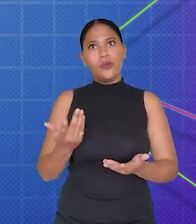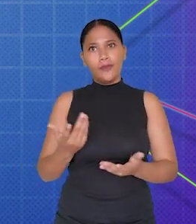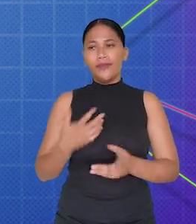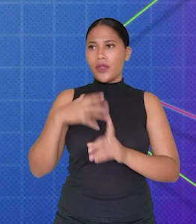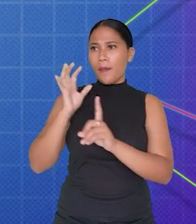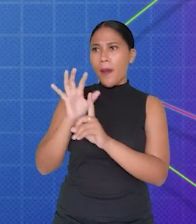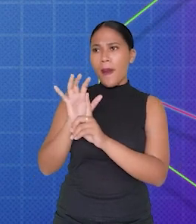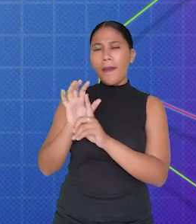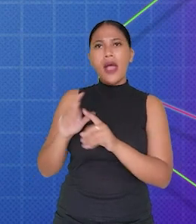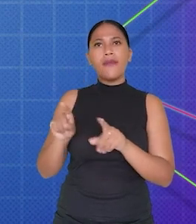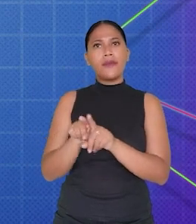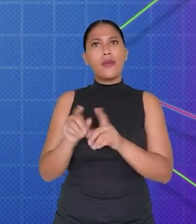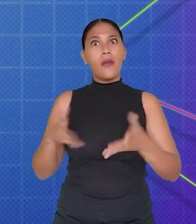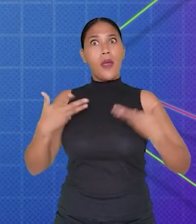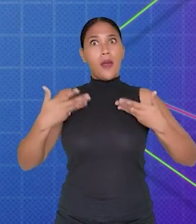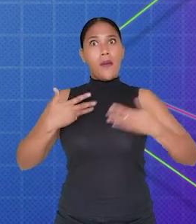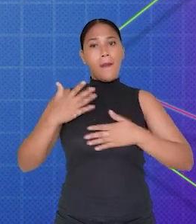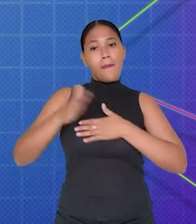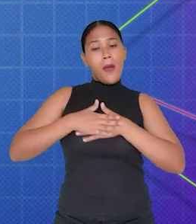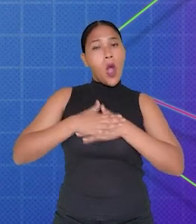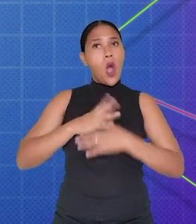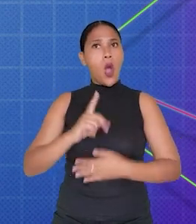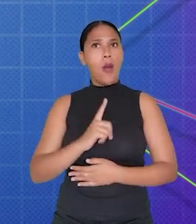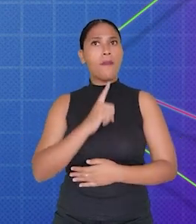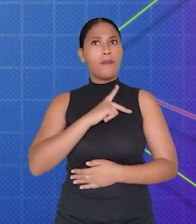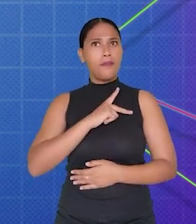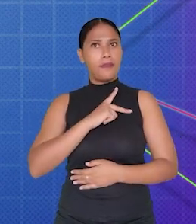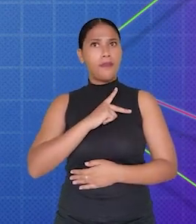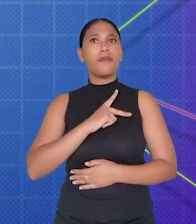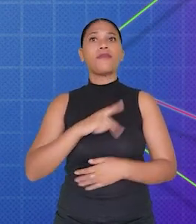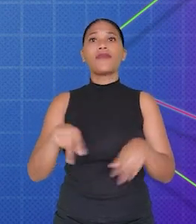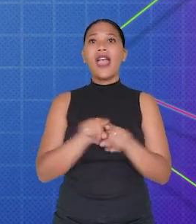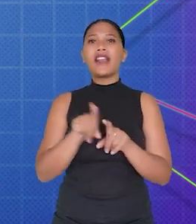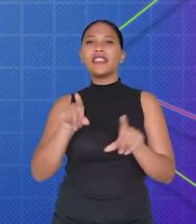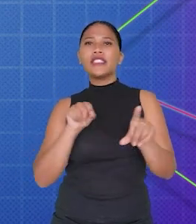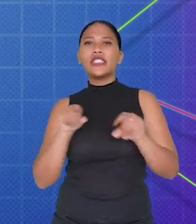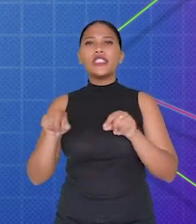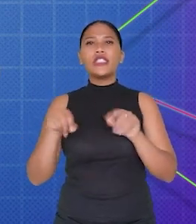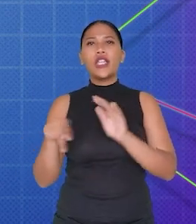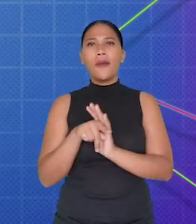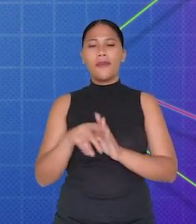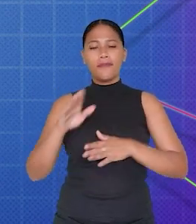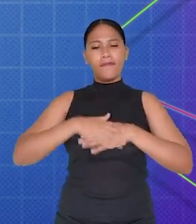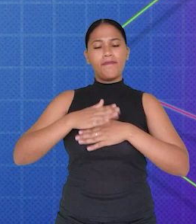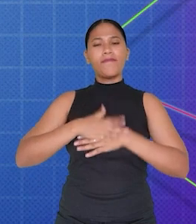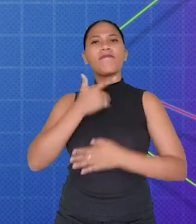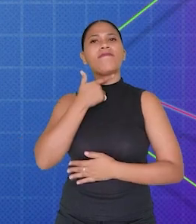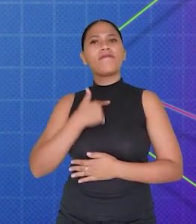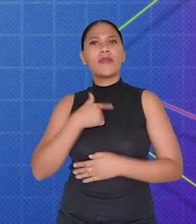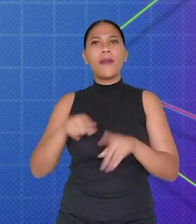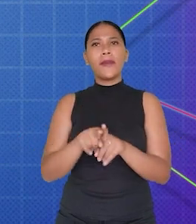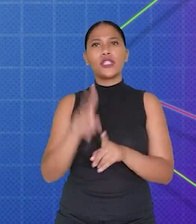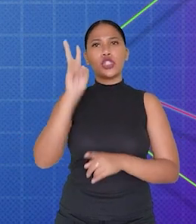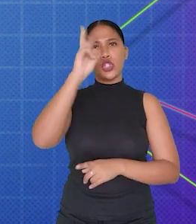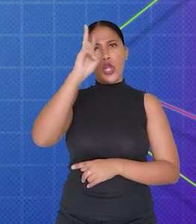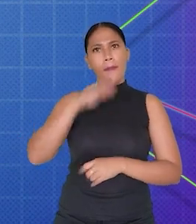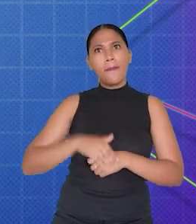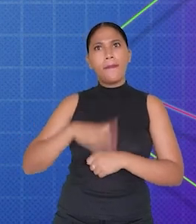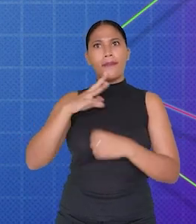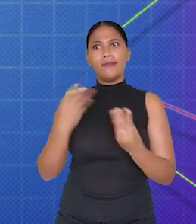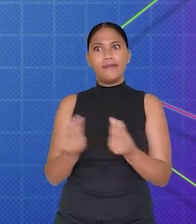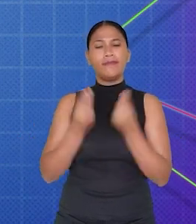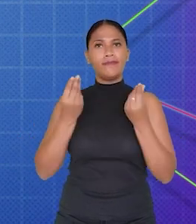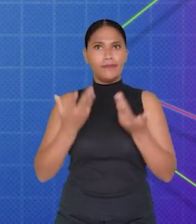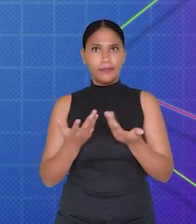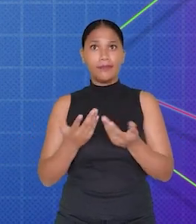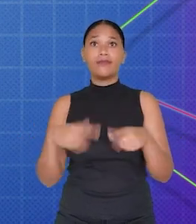com motivações claras e objetivos próprios. Dessa forma, eles poderão tomar decisões independentes e tornar a história mais rica e